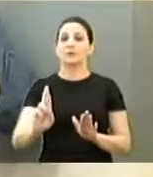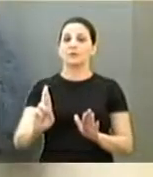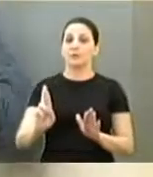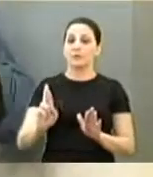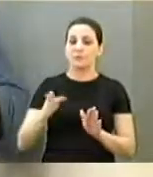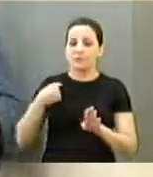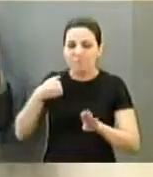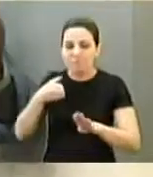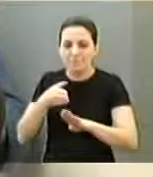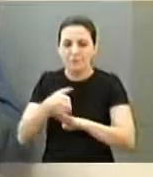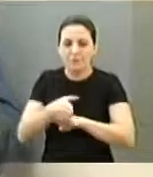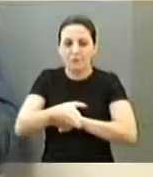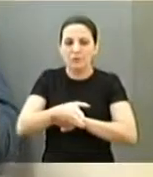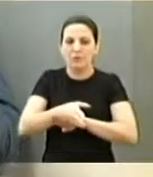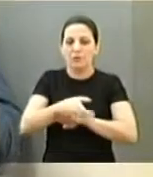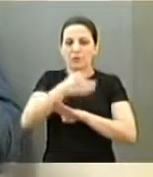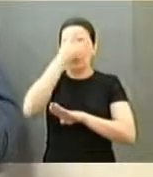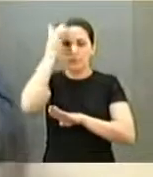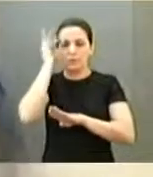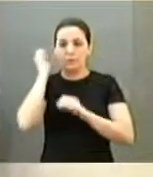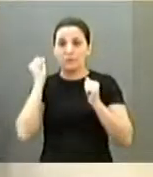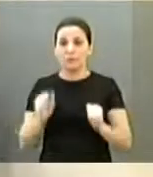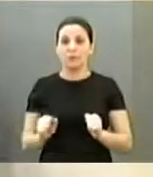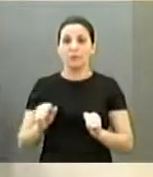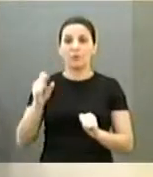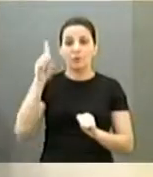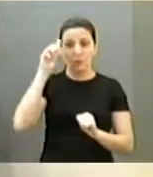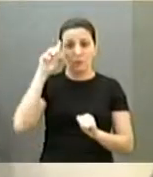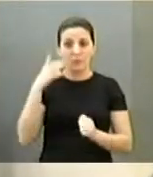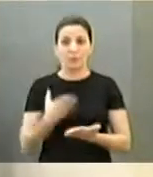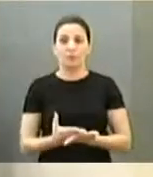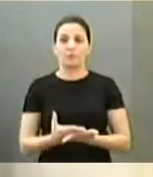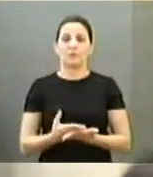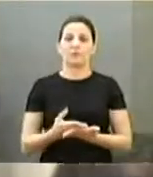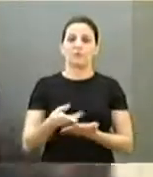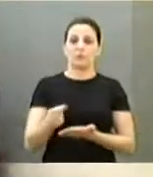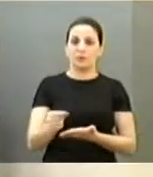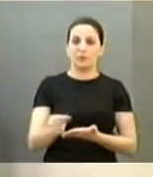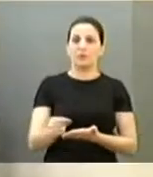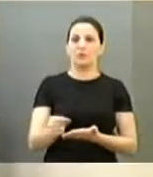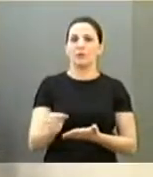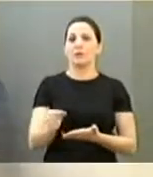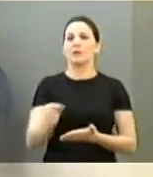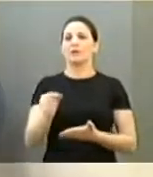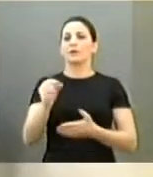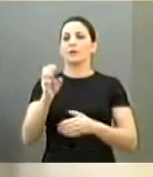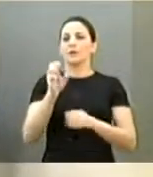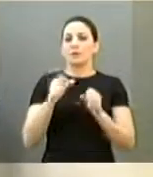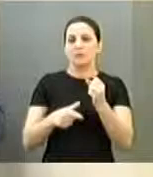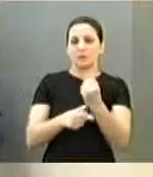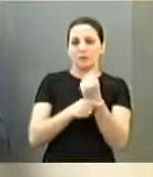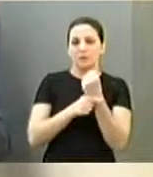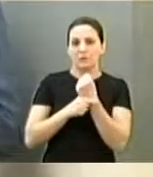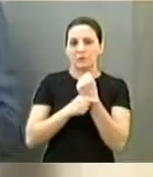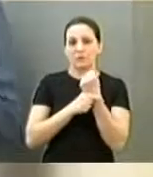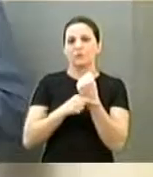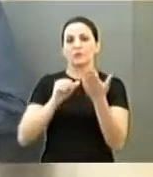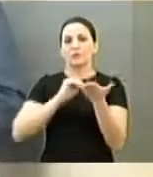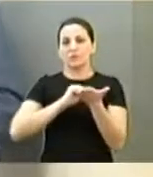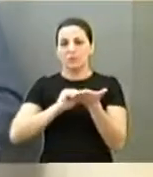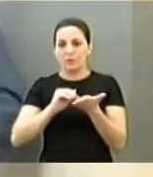quem poderia fazer alguma coisa, que é o governador do Estado, secretário da Segurança Pública e com